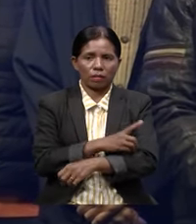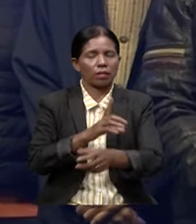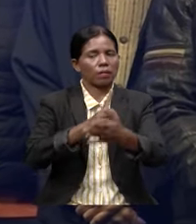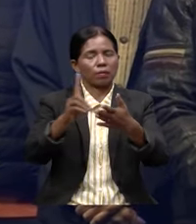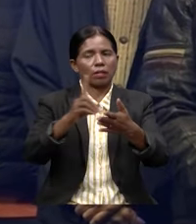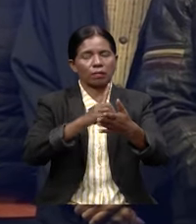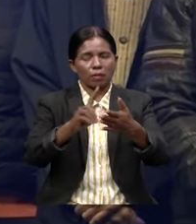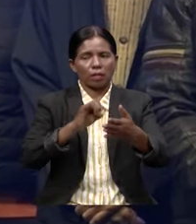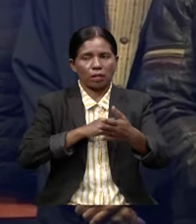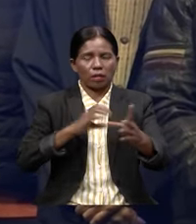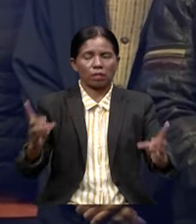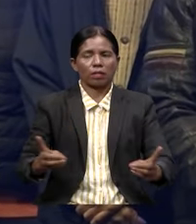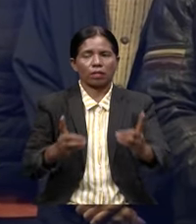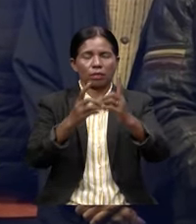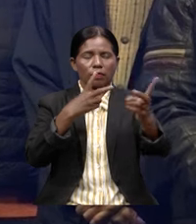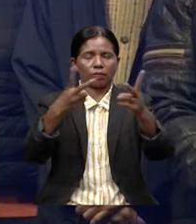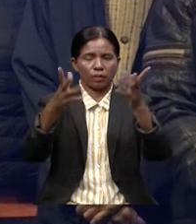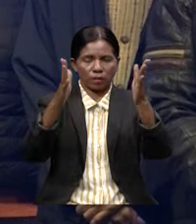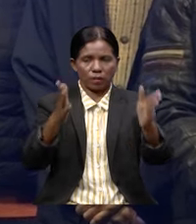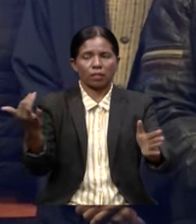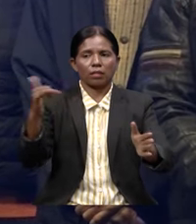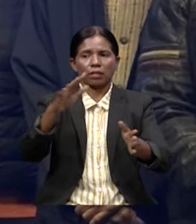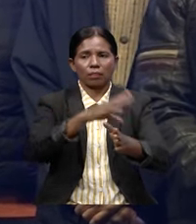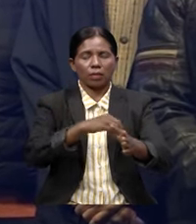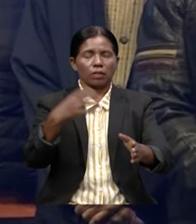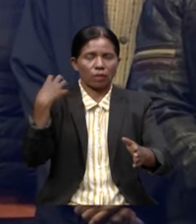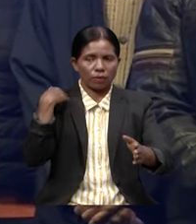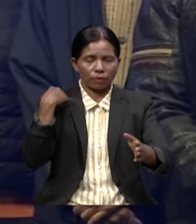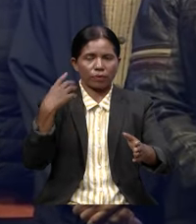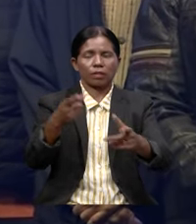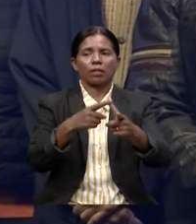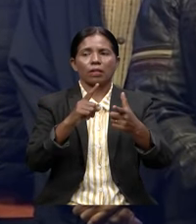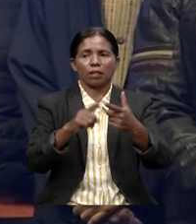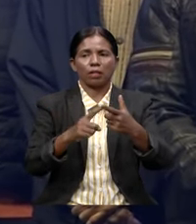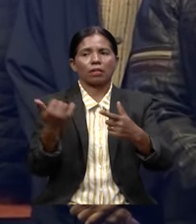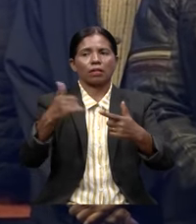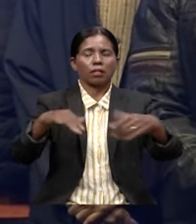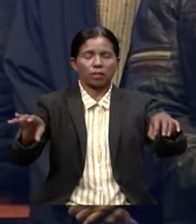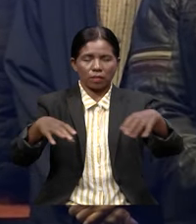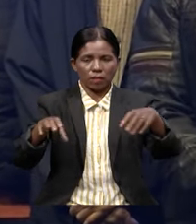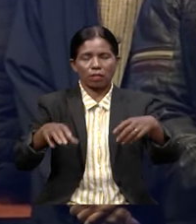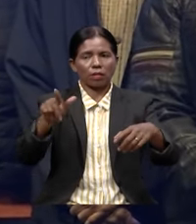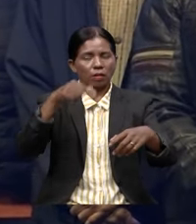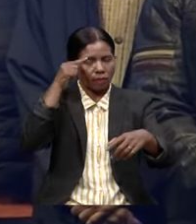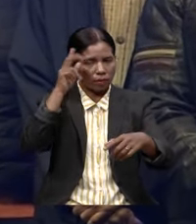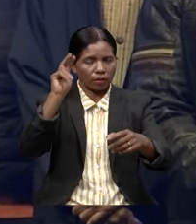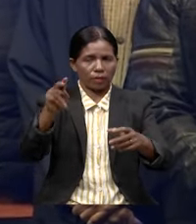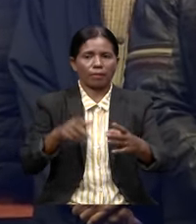semana, aguasoro o visitante Sira Maito Palácio, tanto e ne serviço a governo